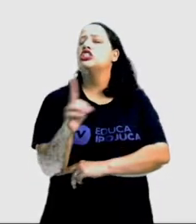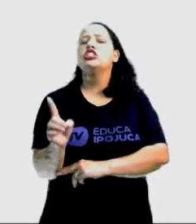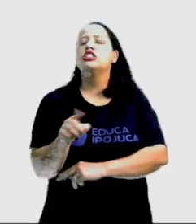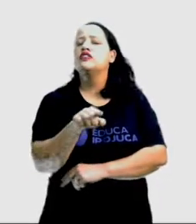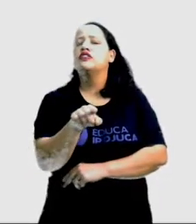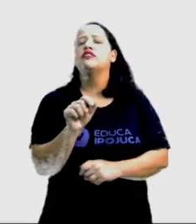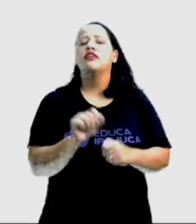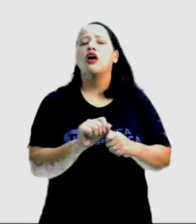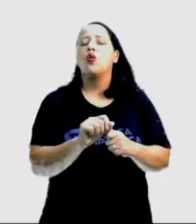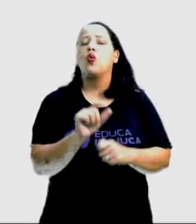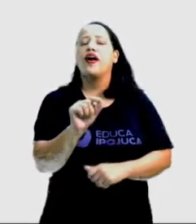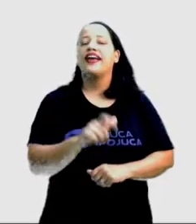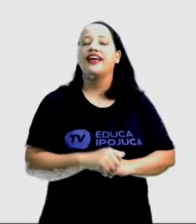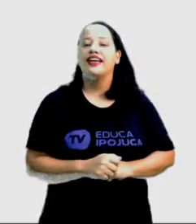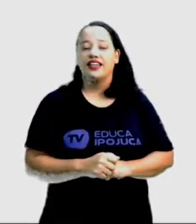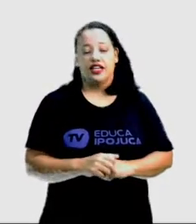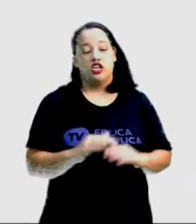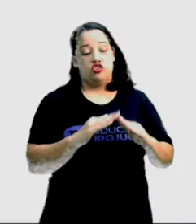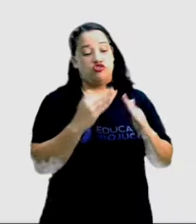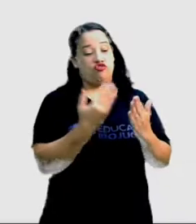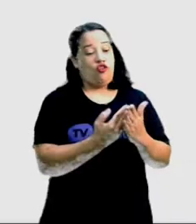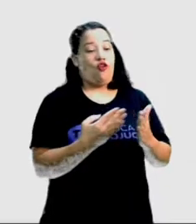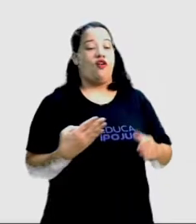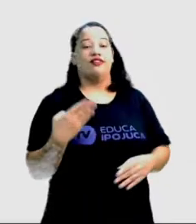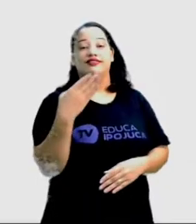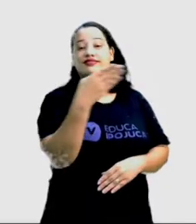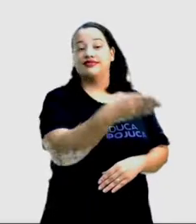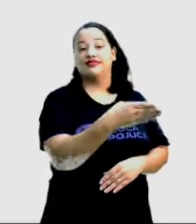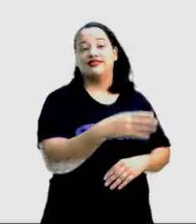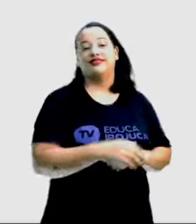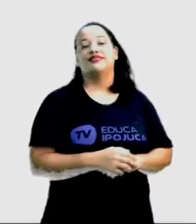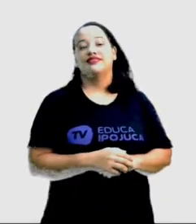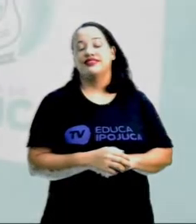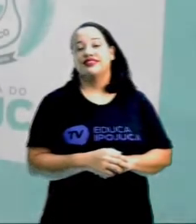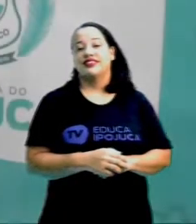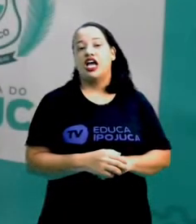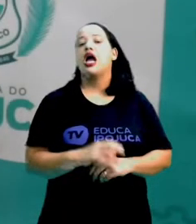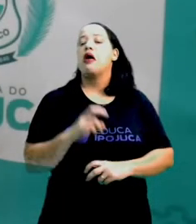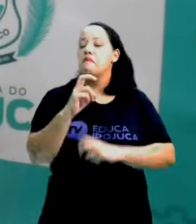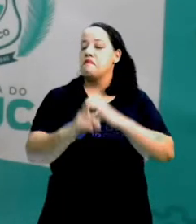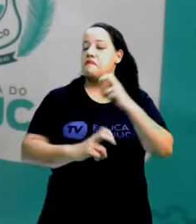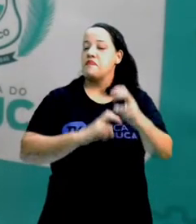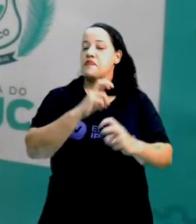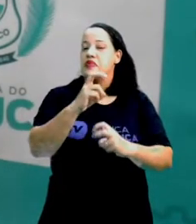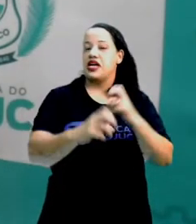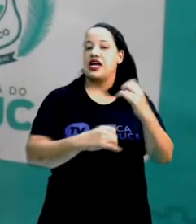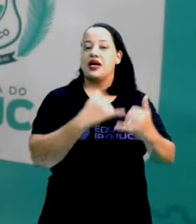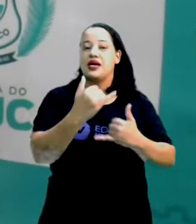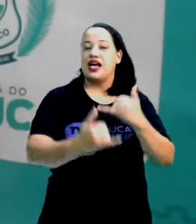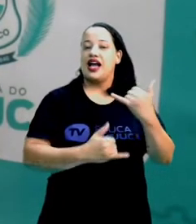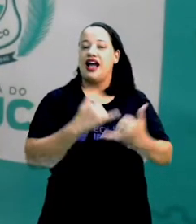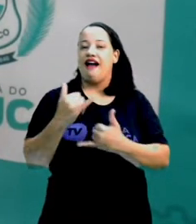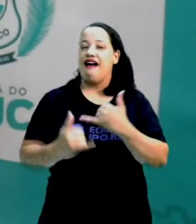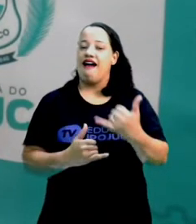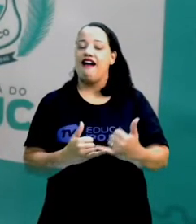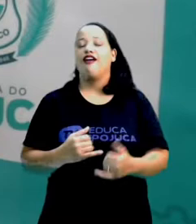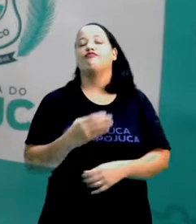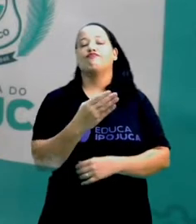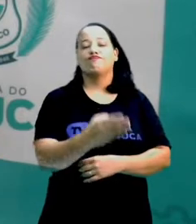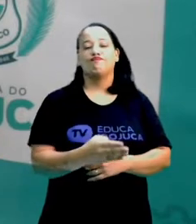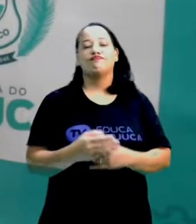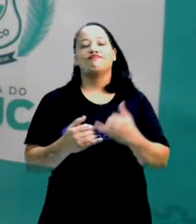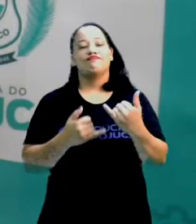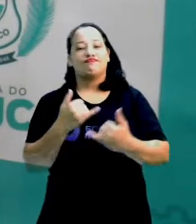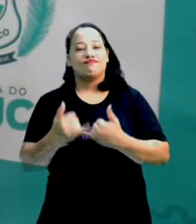crianças? Vocês vão à escola, vocês vão ao parquinho, vocês brincam, não é